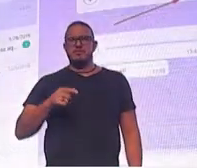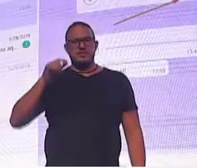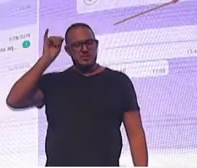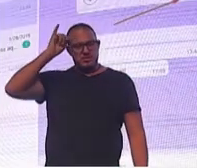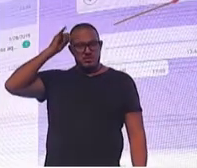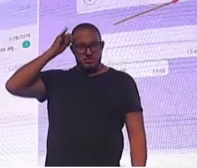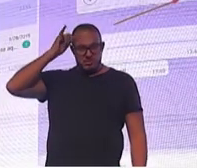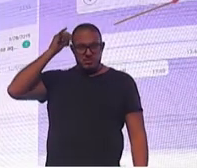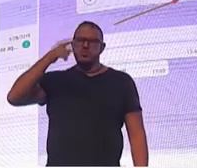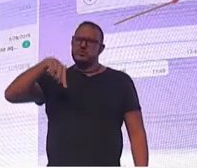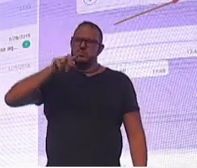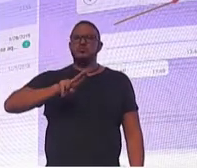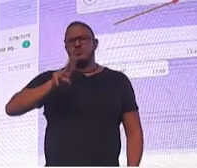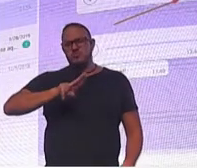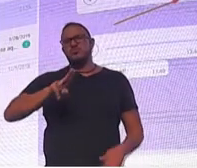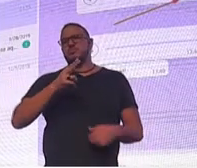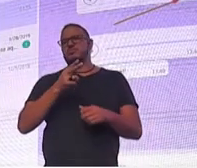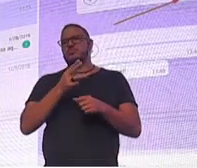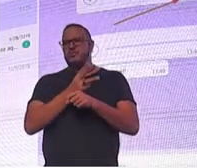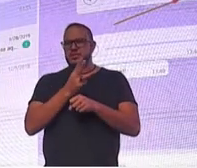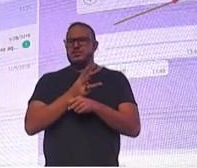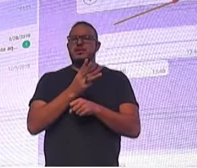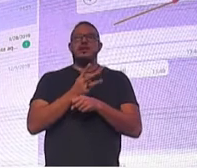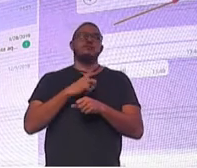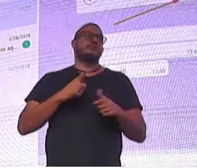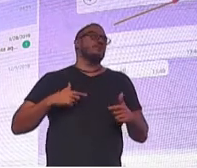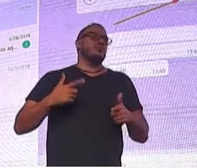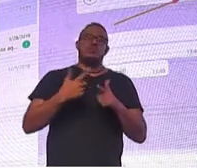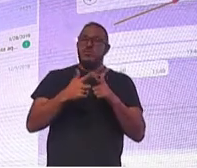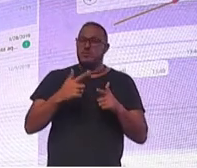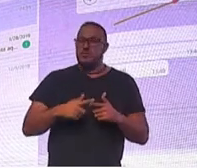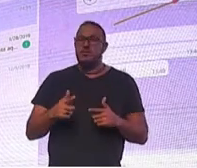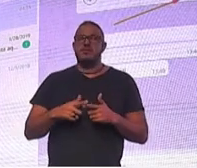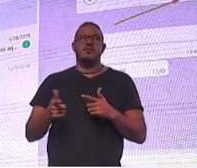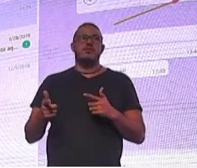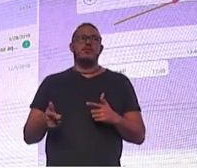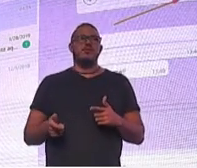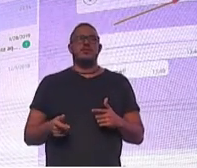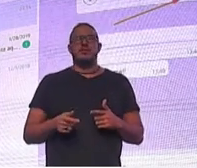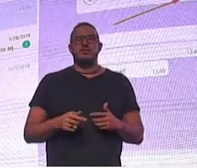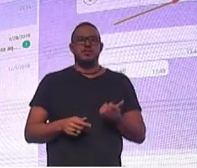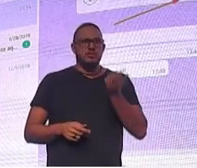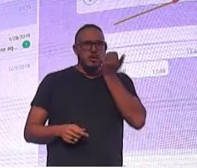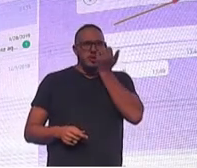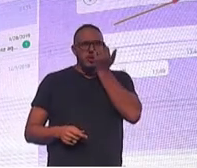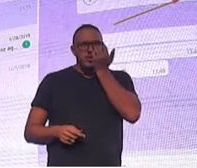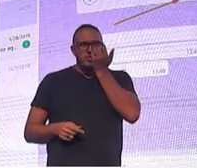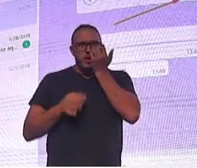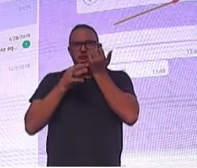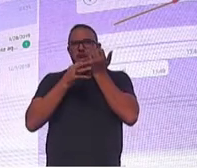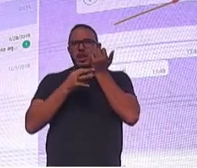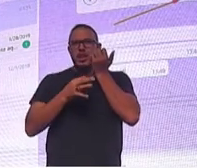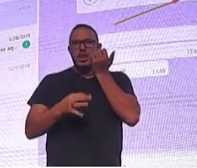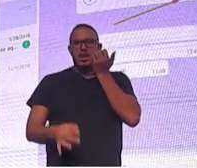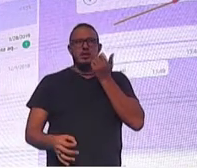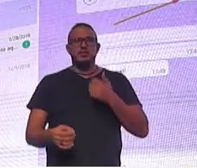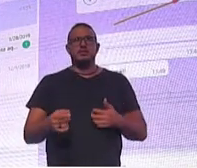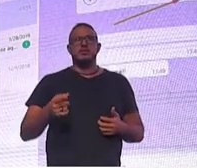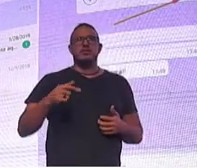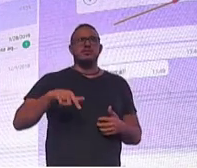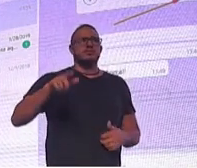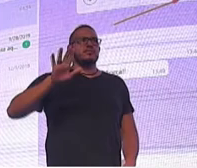dia. Existe um problemão, que são áudios longos de WhatsApp. Quem recebe áudio longo de WhatsApp? Levanta a mão aqui, por